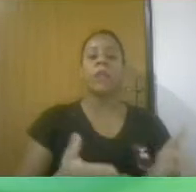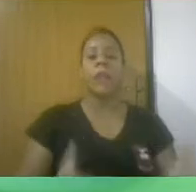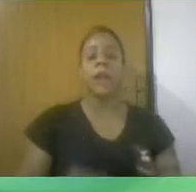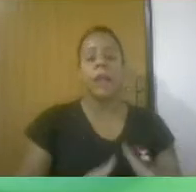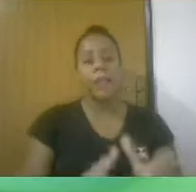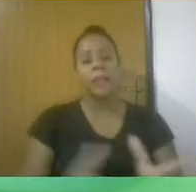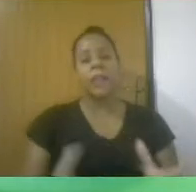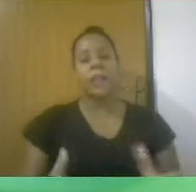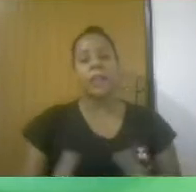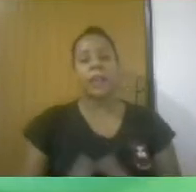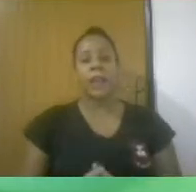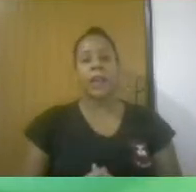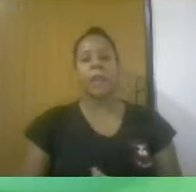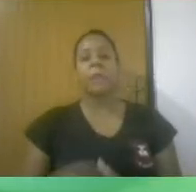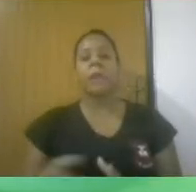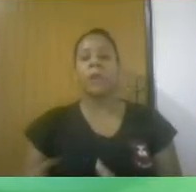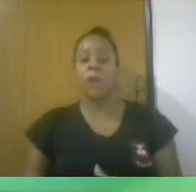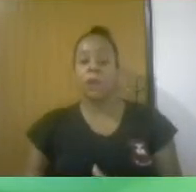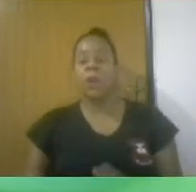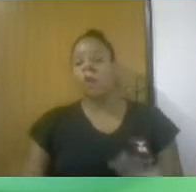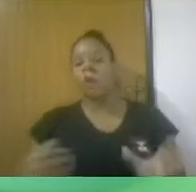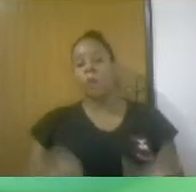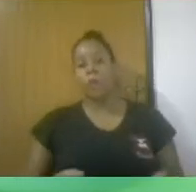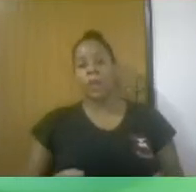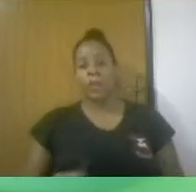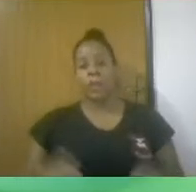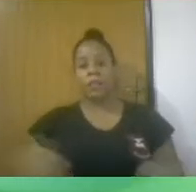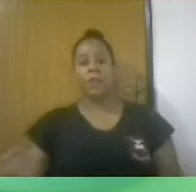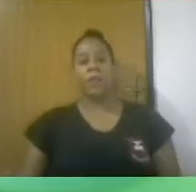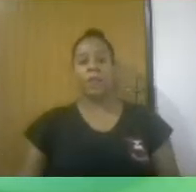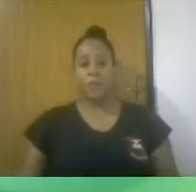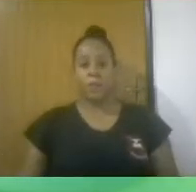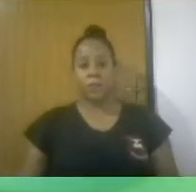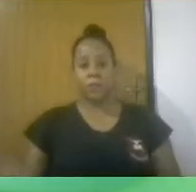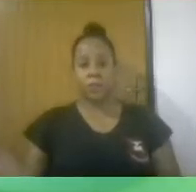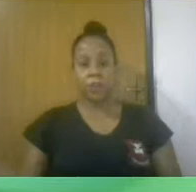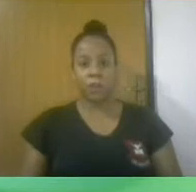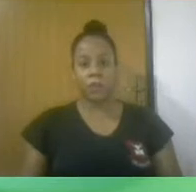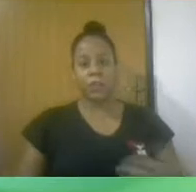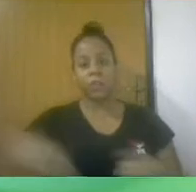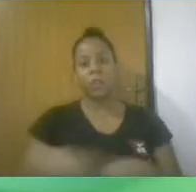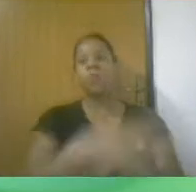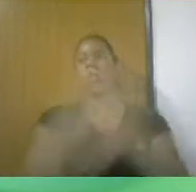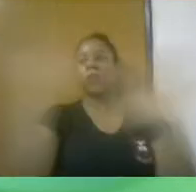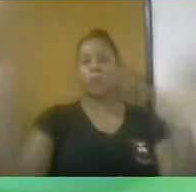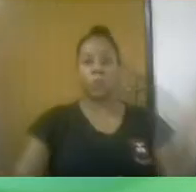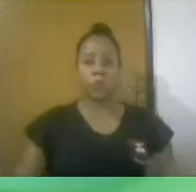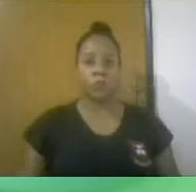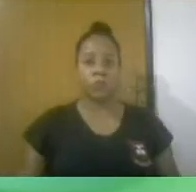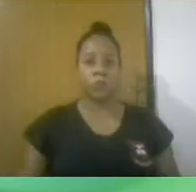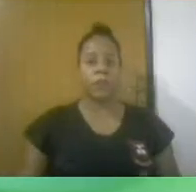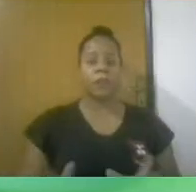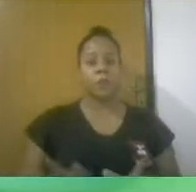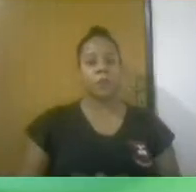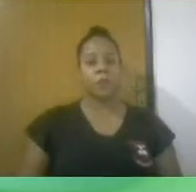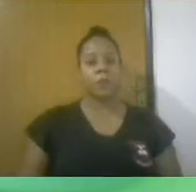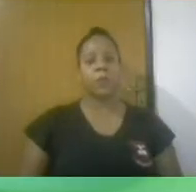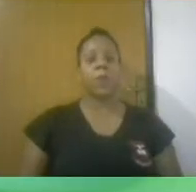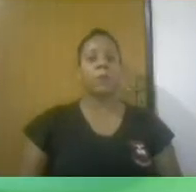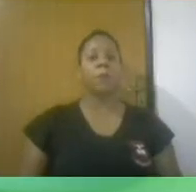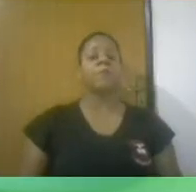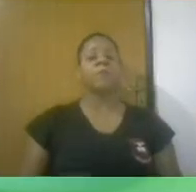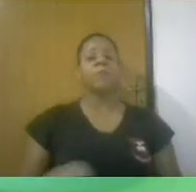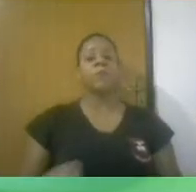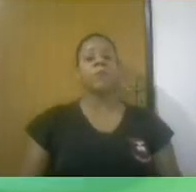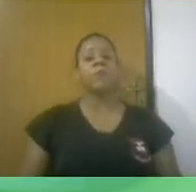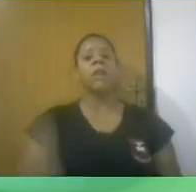por cuidar daquela terra ali para o rei. Como o rei ele não é onipresente, o que é onipresente? Ele não pode estar em todos os lugares ao mesmo